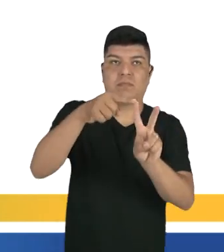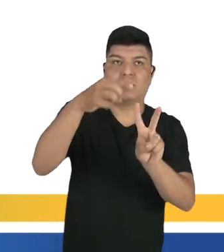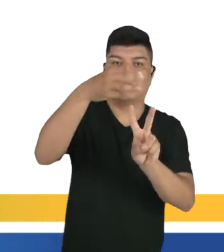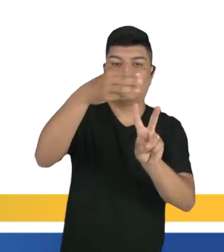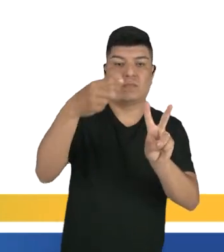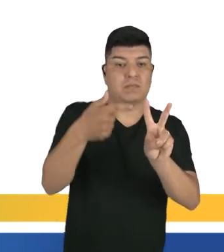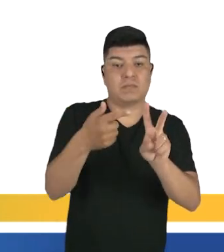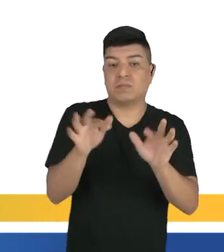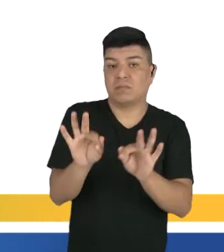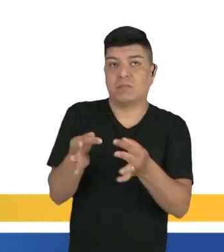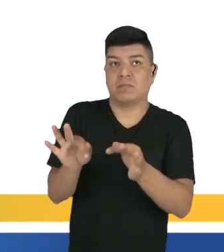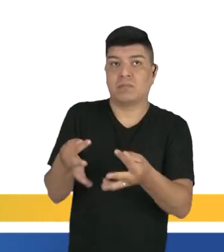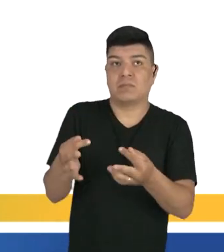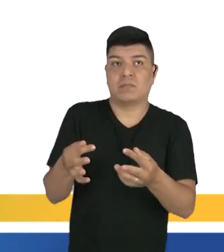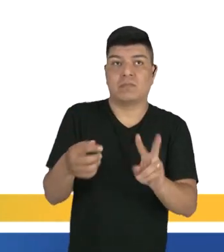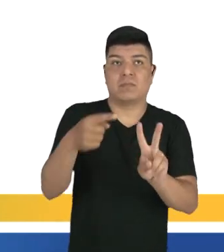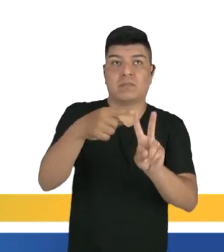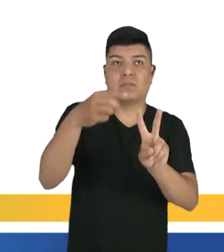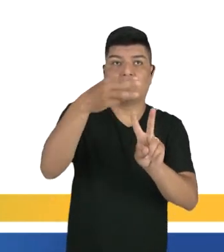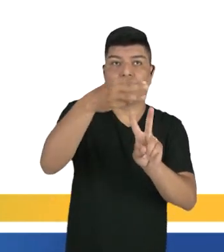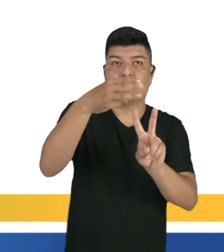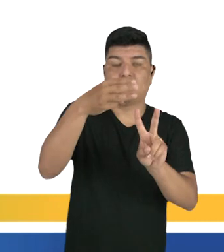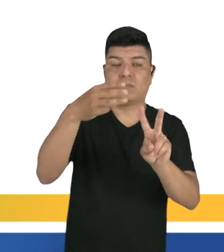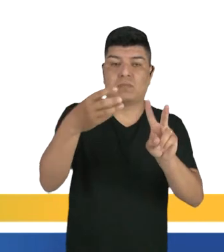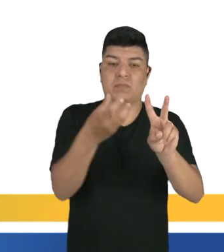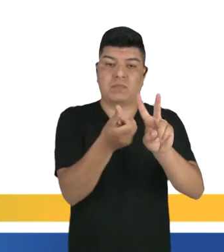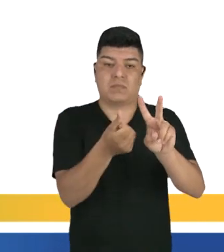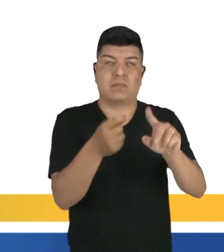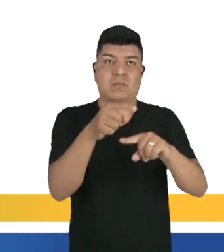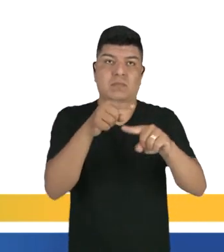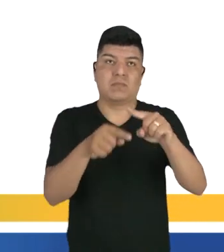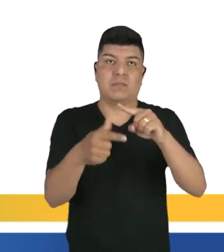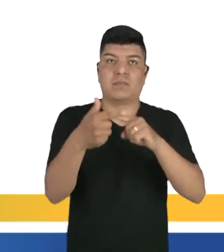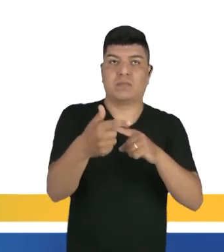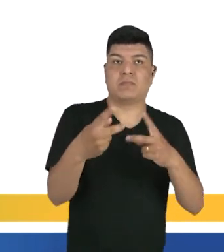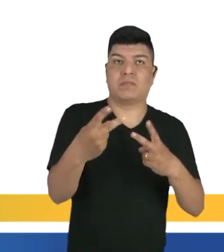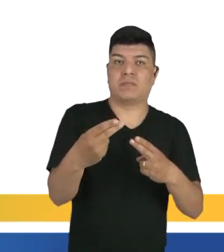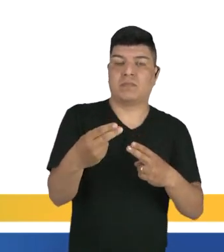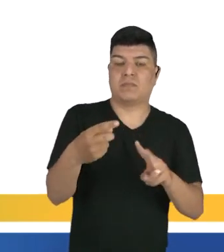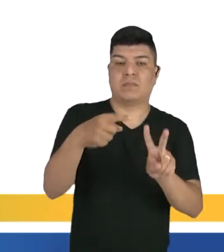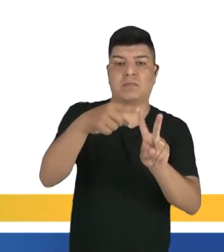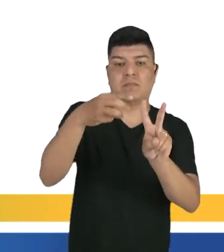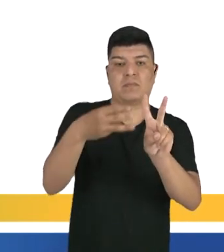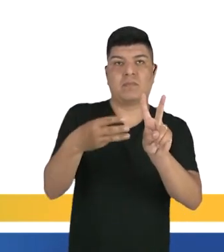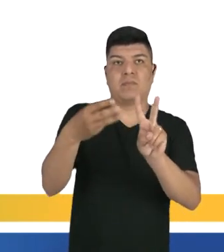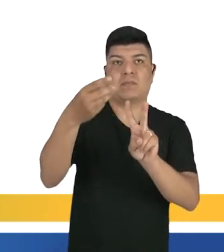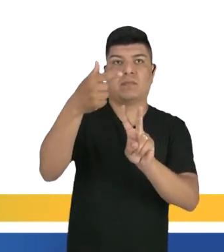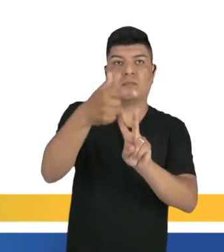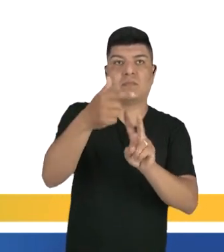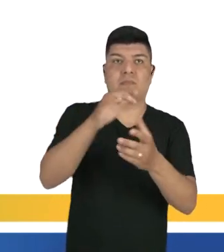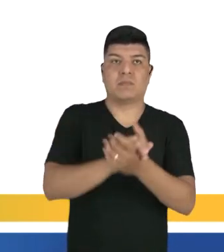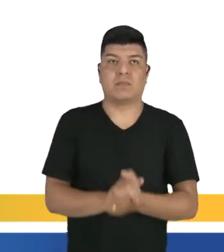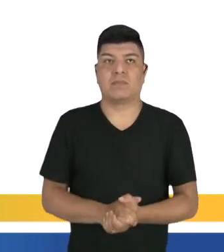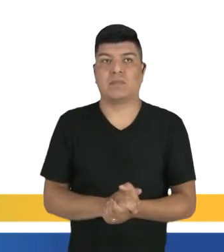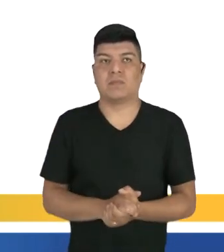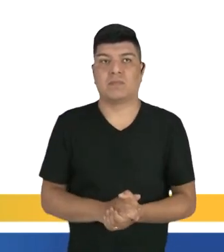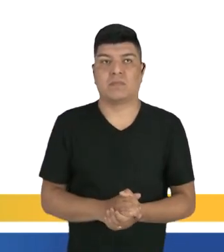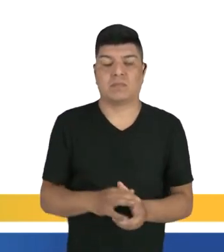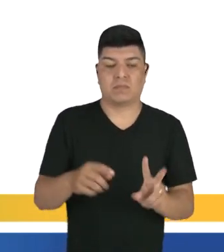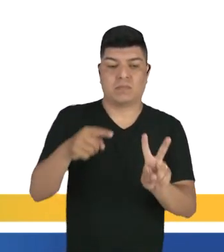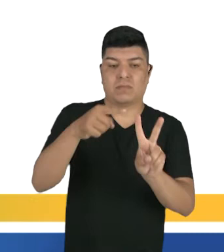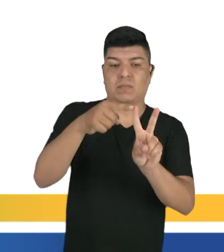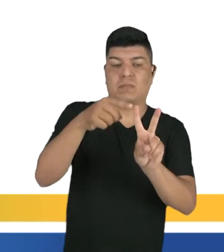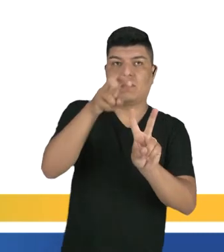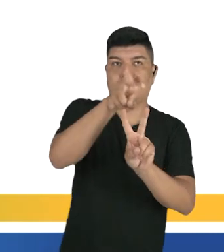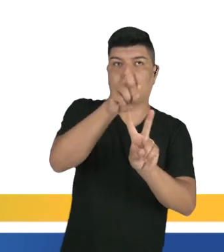de 2 é simplesmente a raiz cúbica da divisão dos radicandos. 6 para 2, 3, raiz cúbica de 3. Vai ser a mesma ideia, gente. Raiz